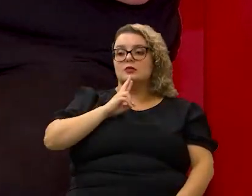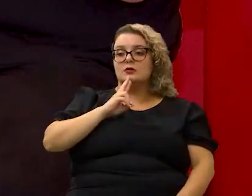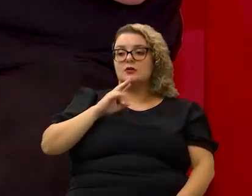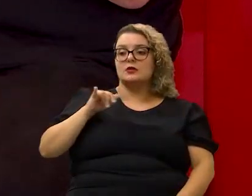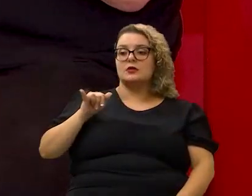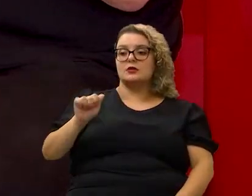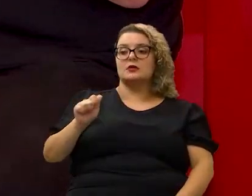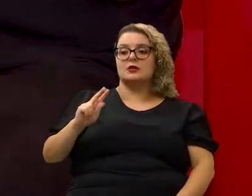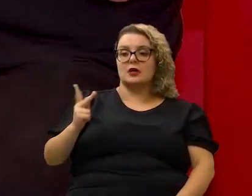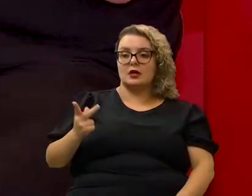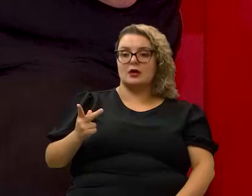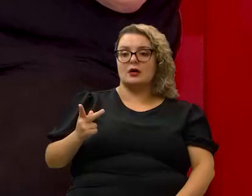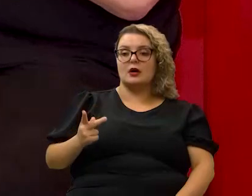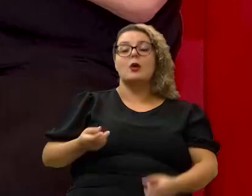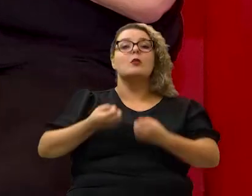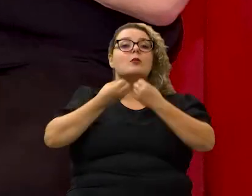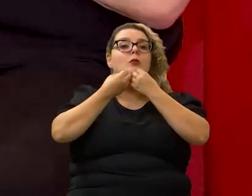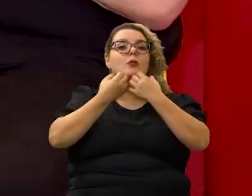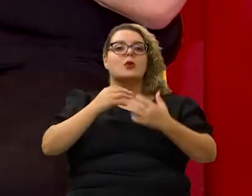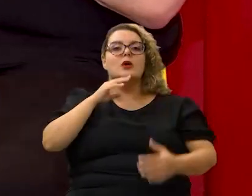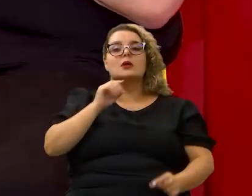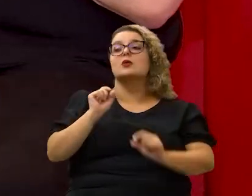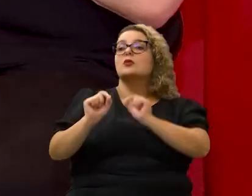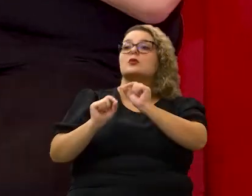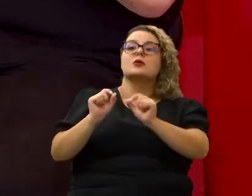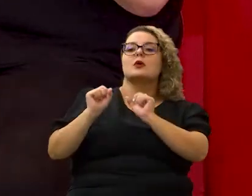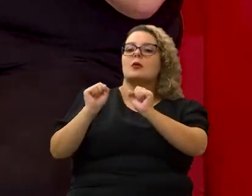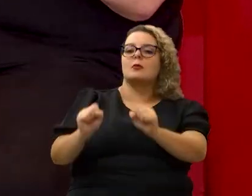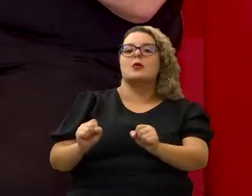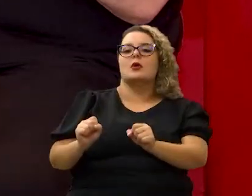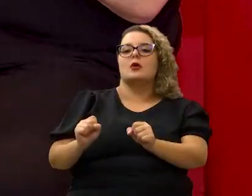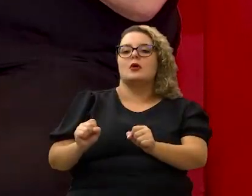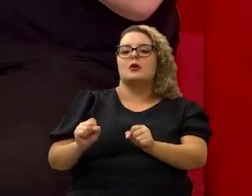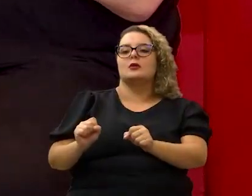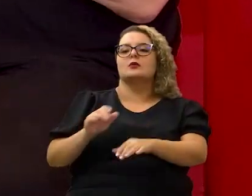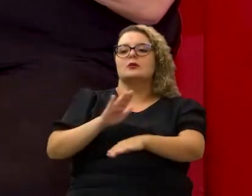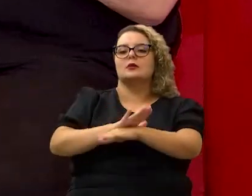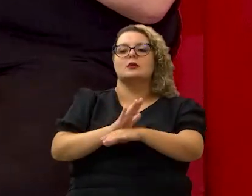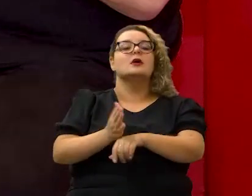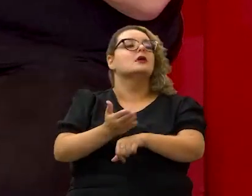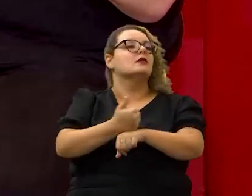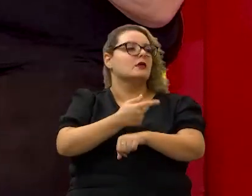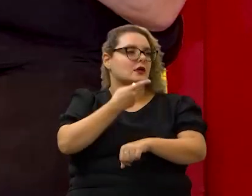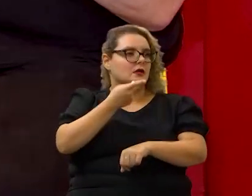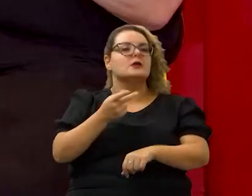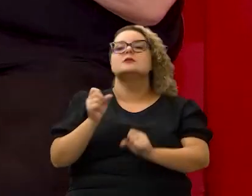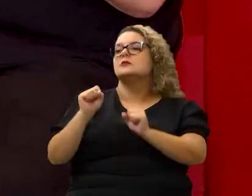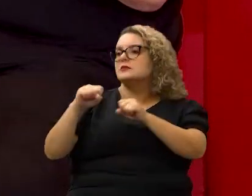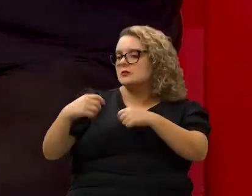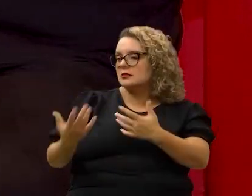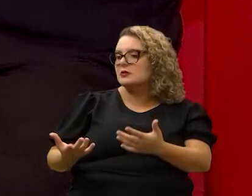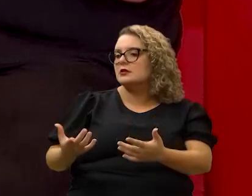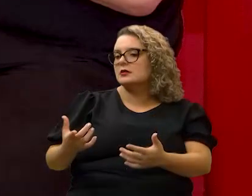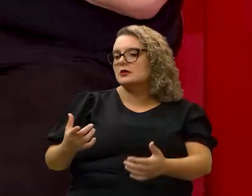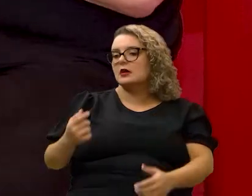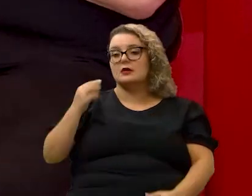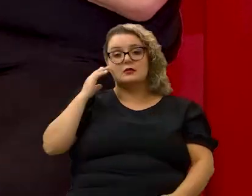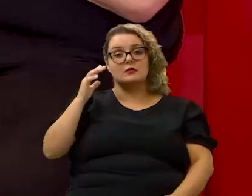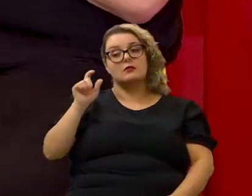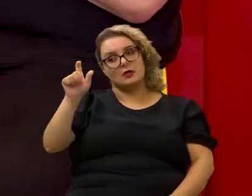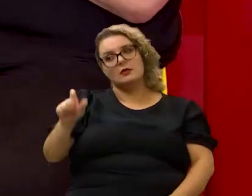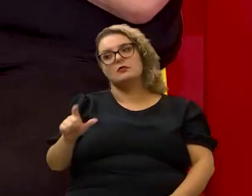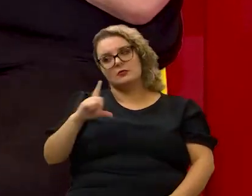IA? Boa tarde, no que posso te ajudar? Então aí ela você já se antecipa, né? Isso, aí você já imagina, não, tem alguém